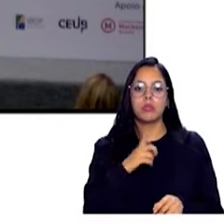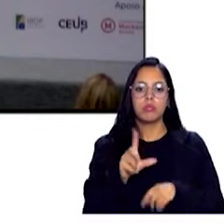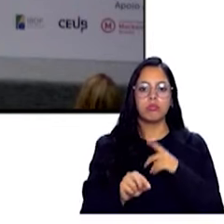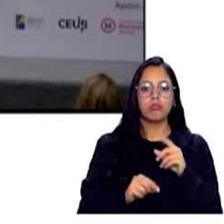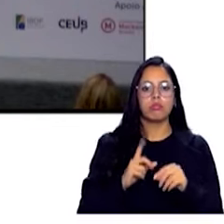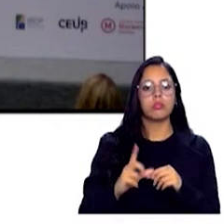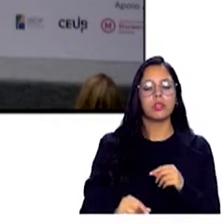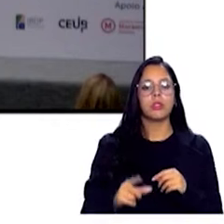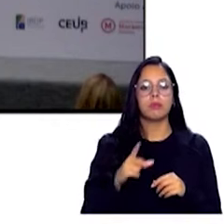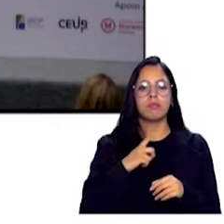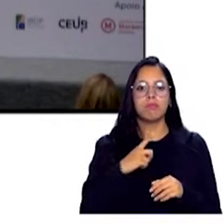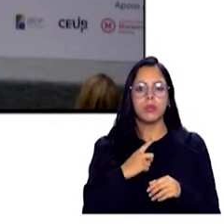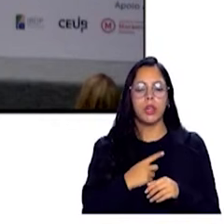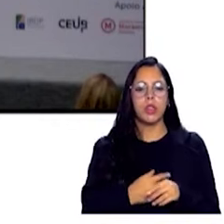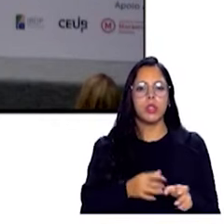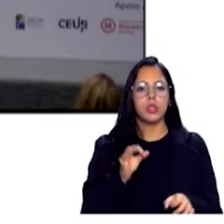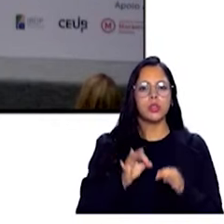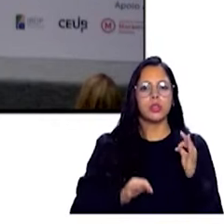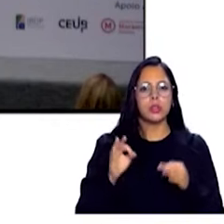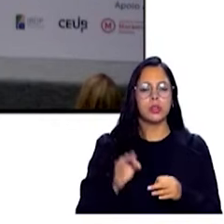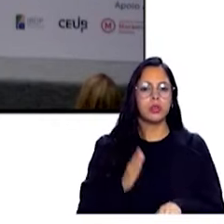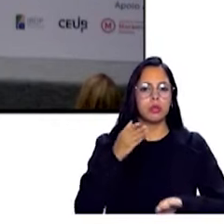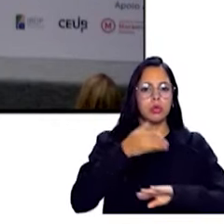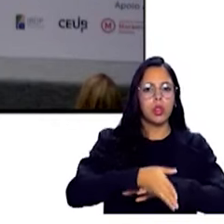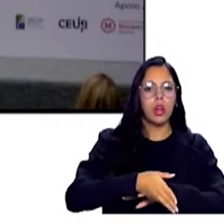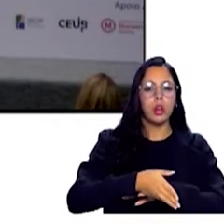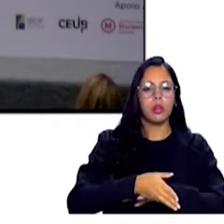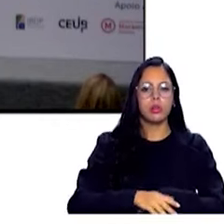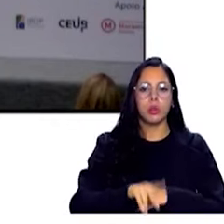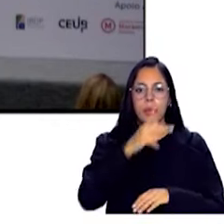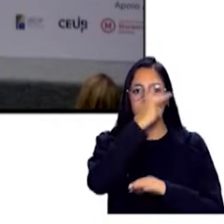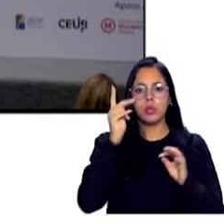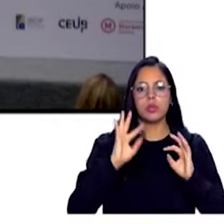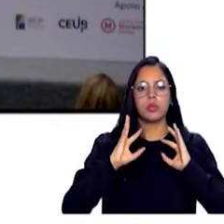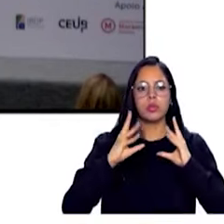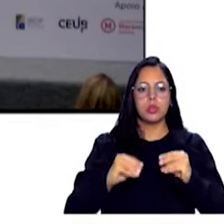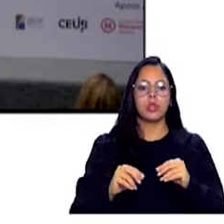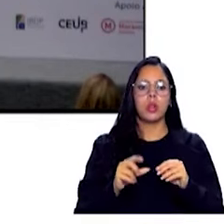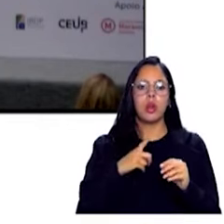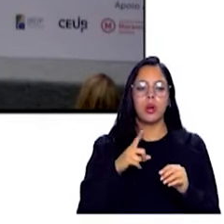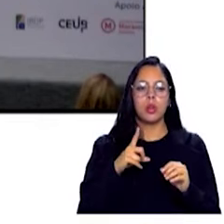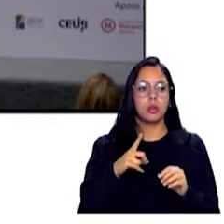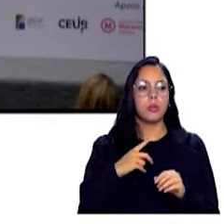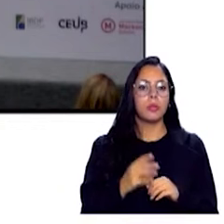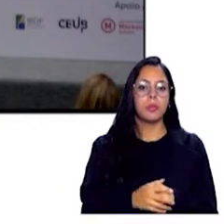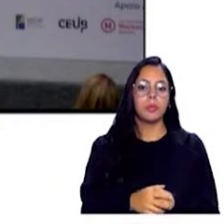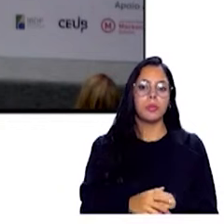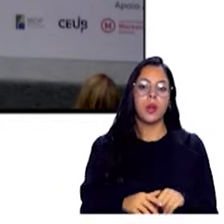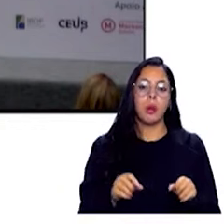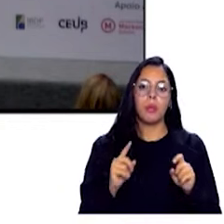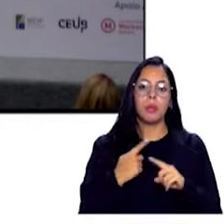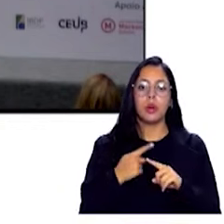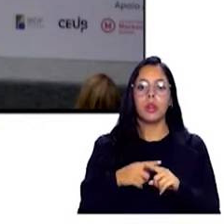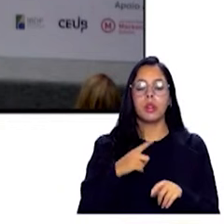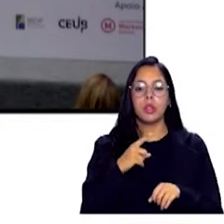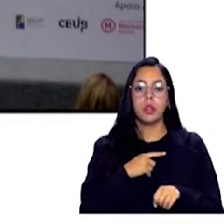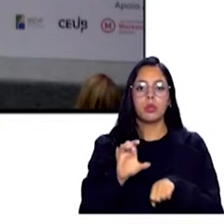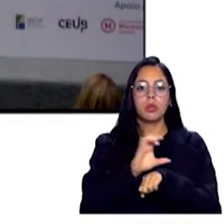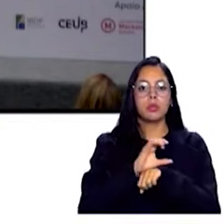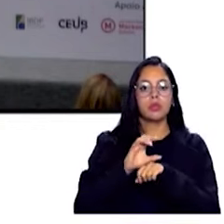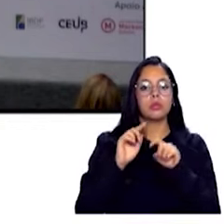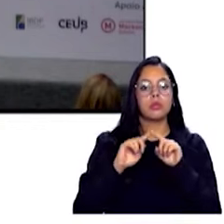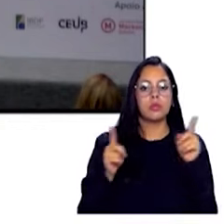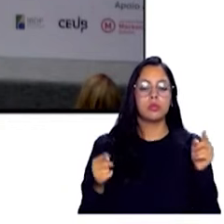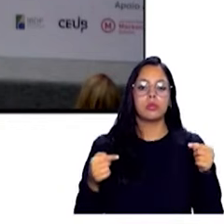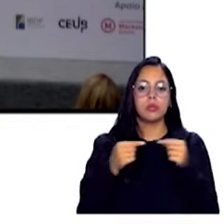amplo à jurisdição é um direito fundamental porque tá na nossa Constituição mas aliado que a